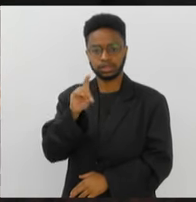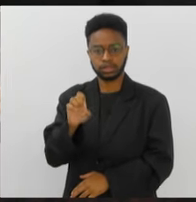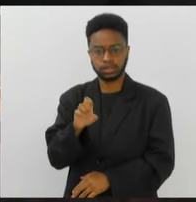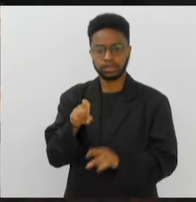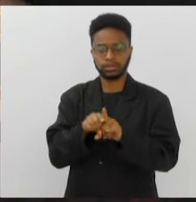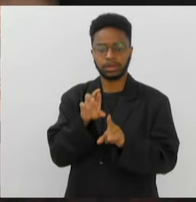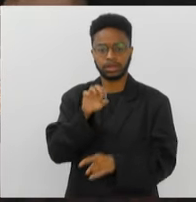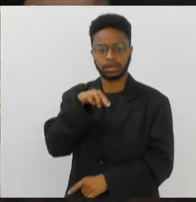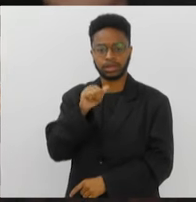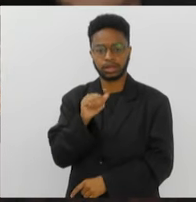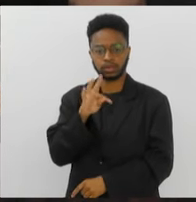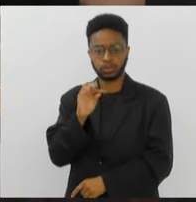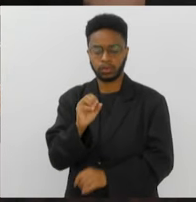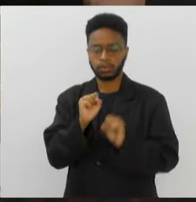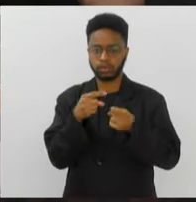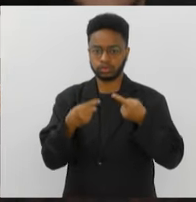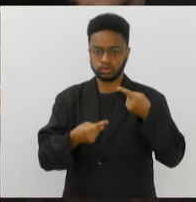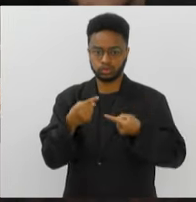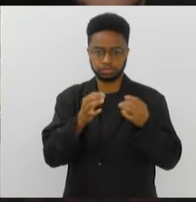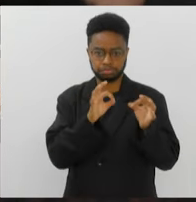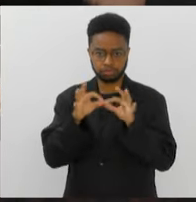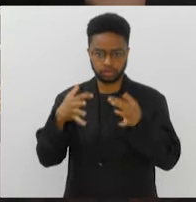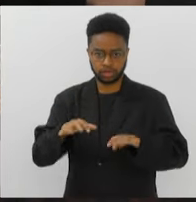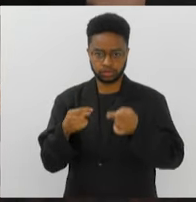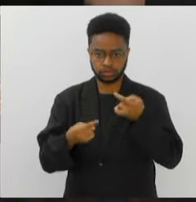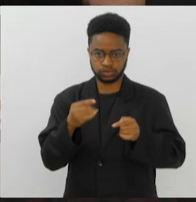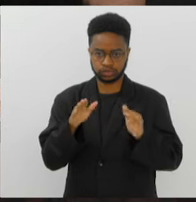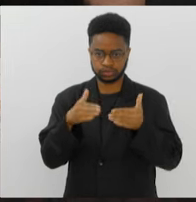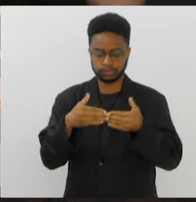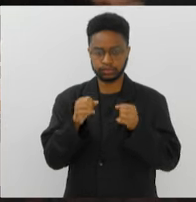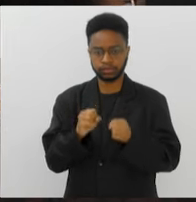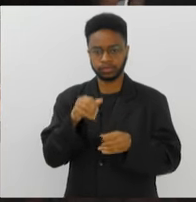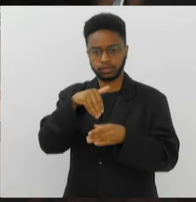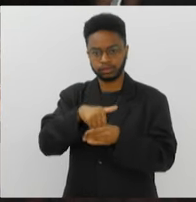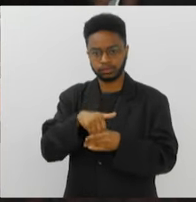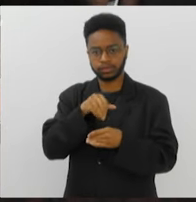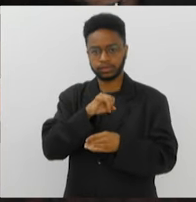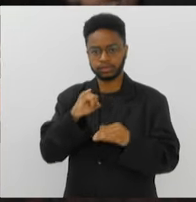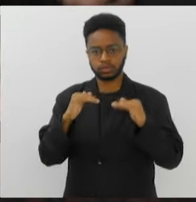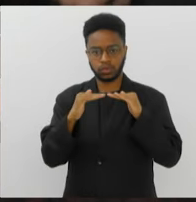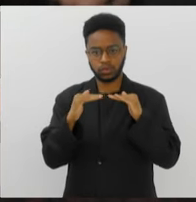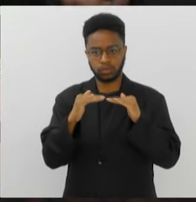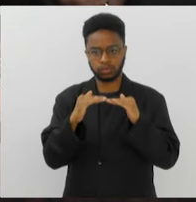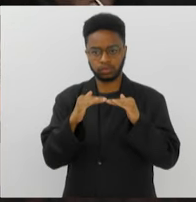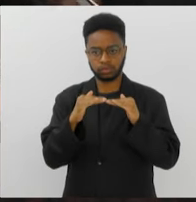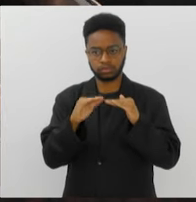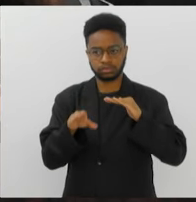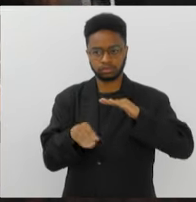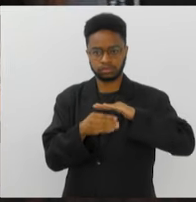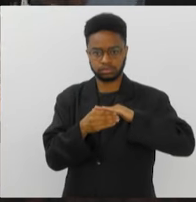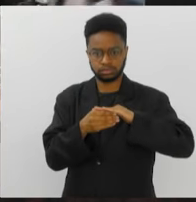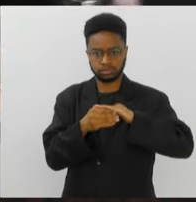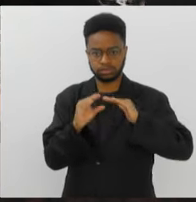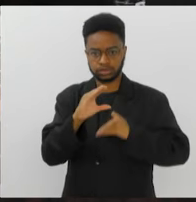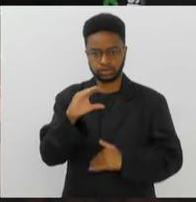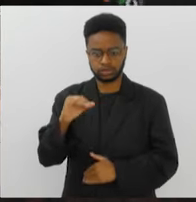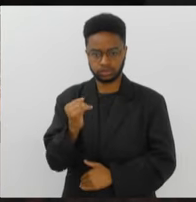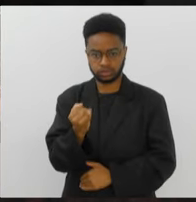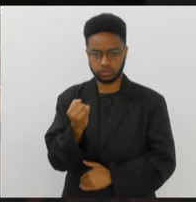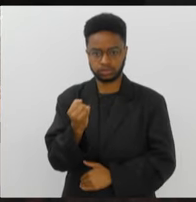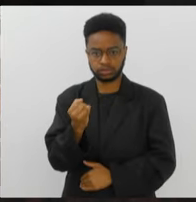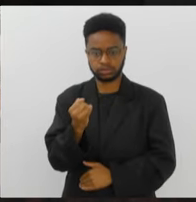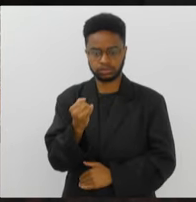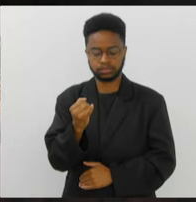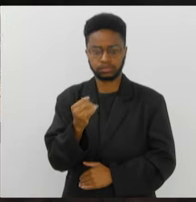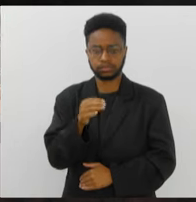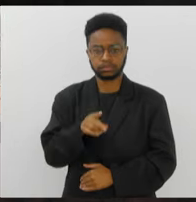Em discussão, não havendo quem queira discutir, encerrada a discussão. Em votação, a emenda da CCJ. Os senhores que